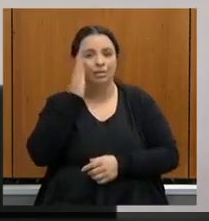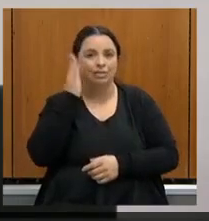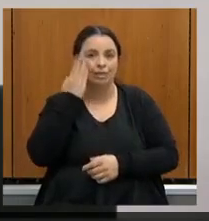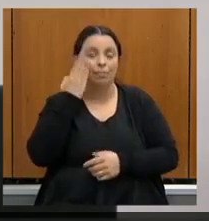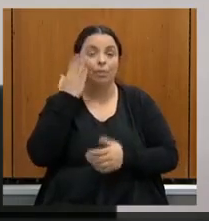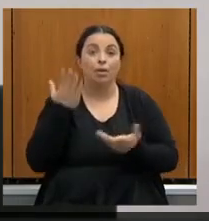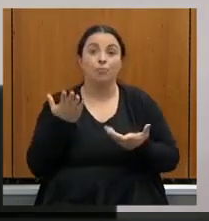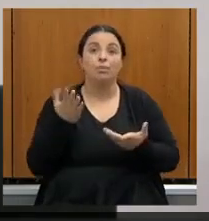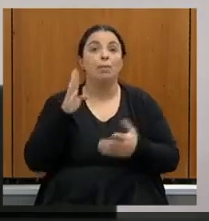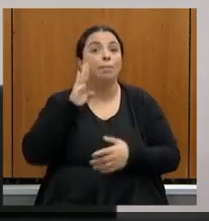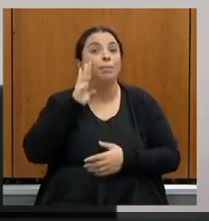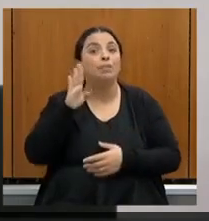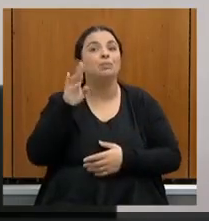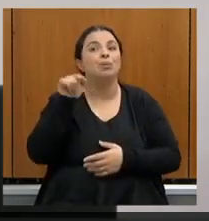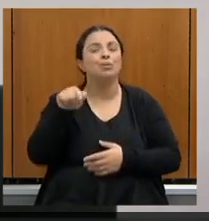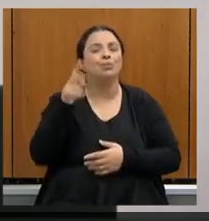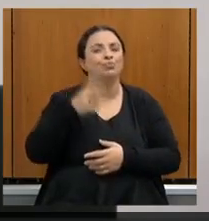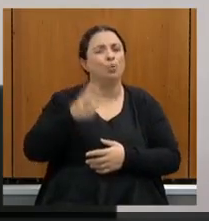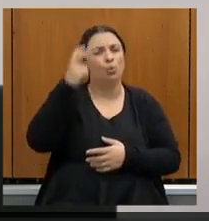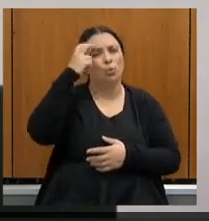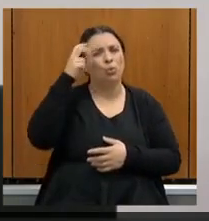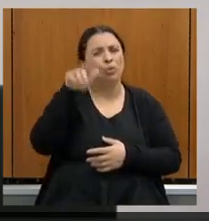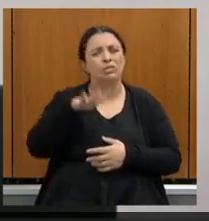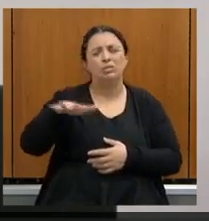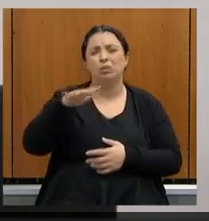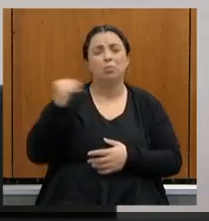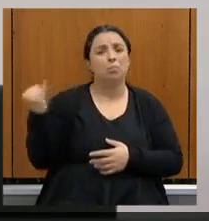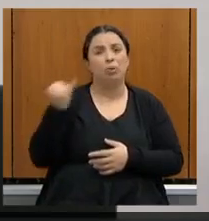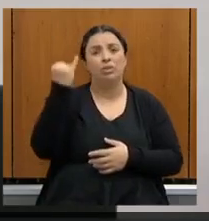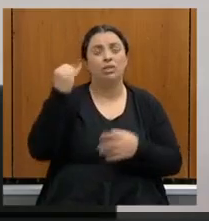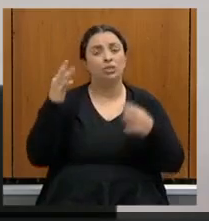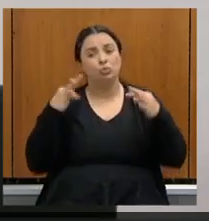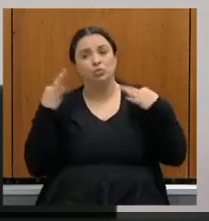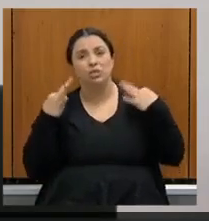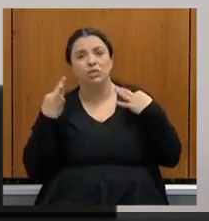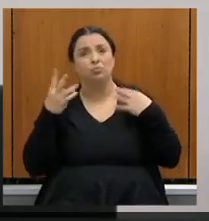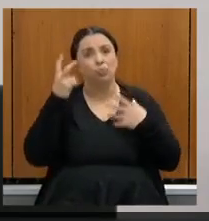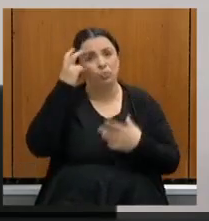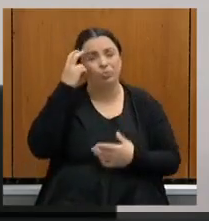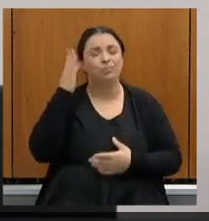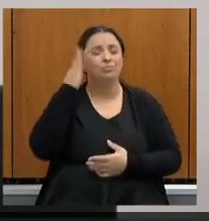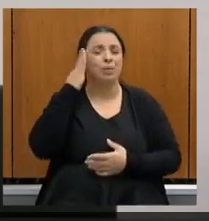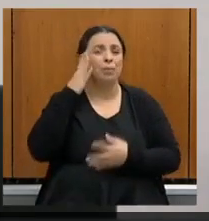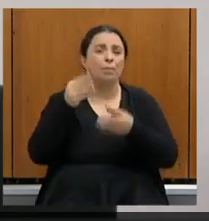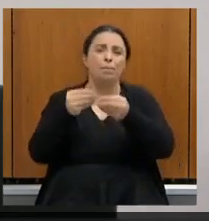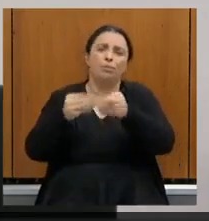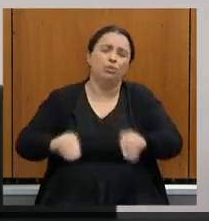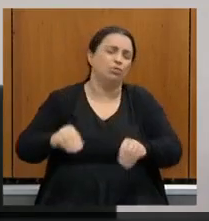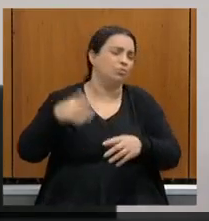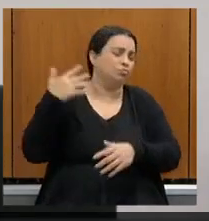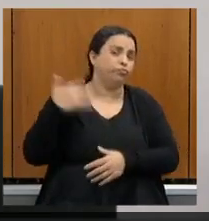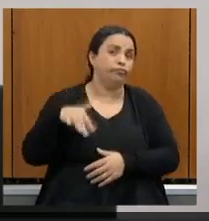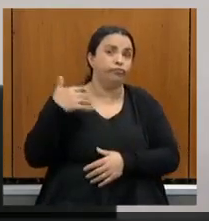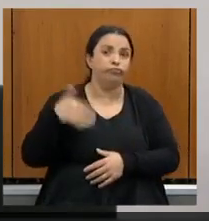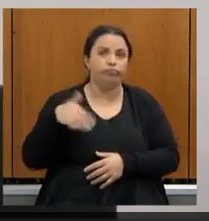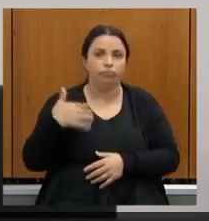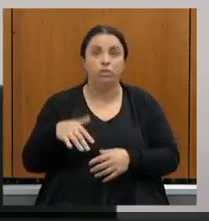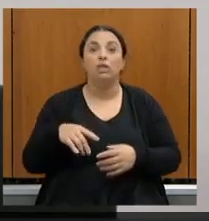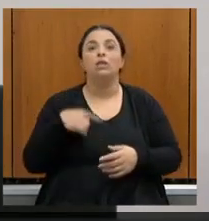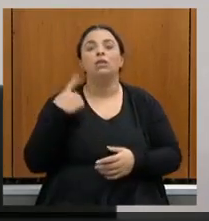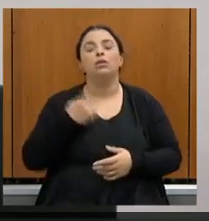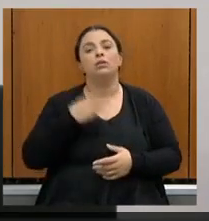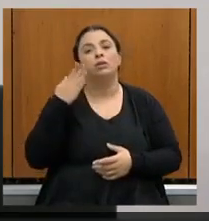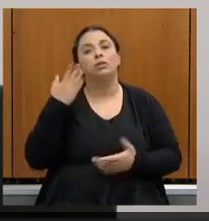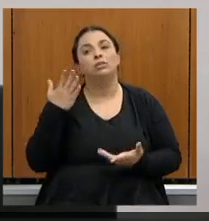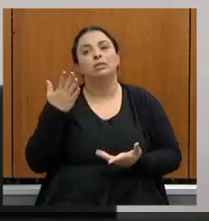esse setor tão importante da cultura e do turismo nós sabemos que a sequela é muito grande então portanto esses